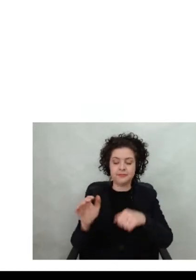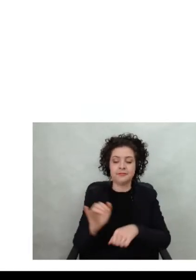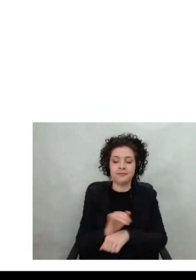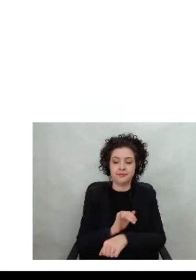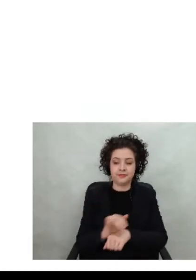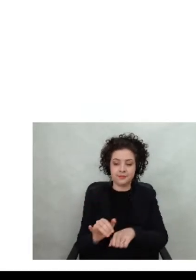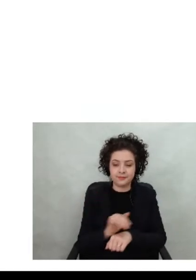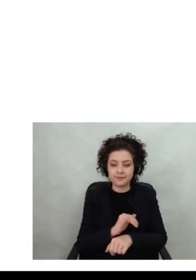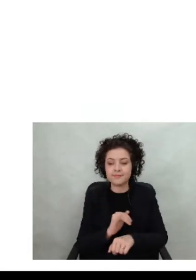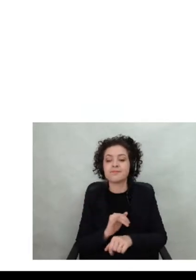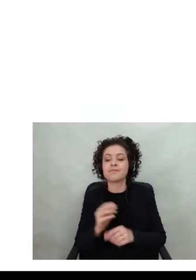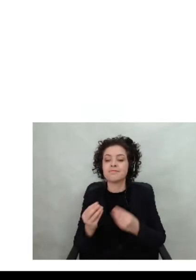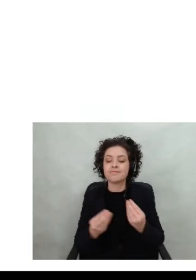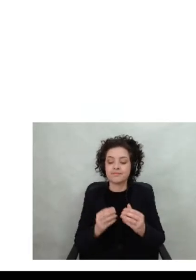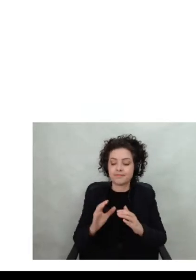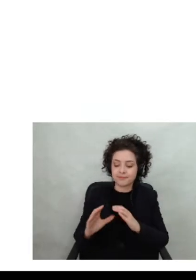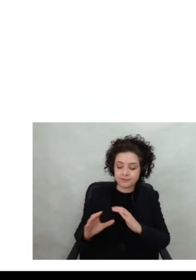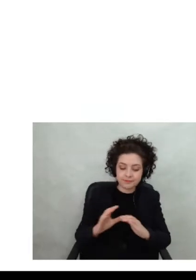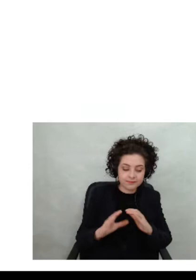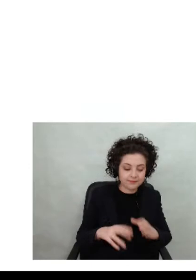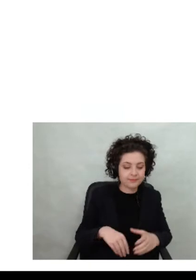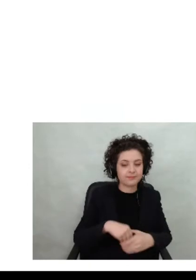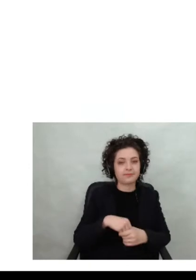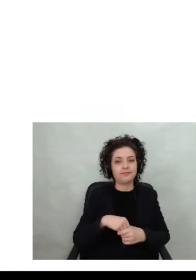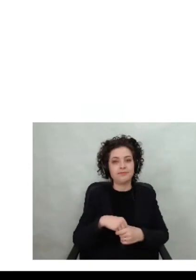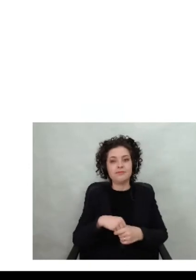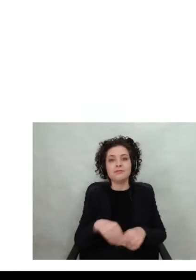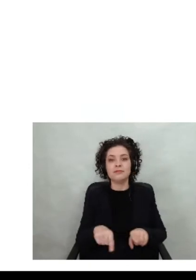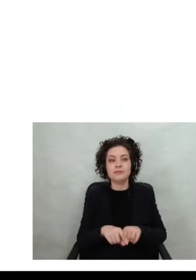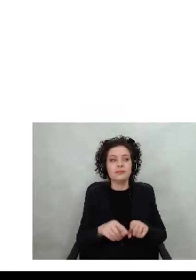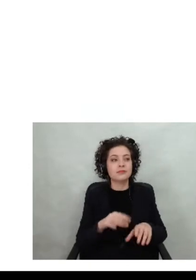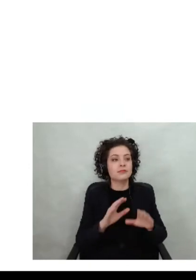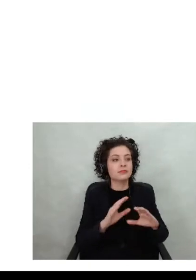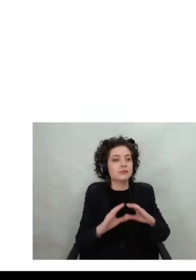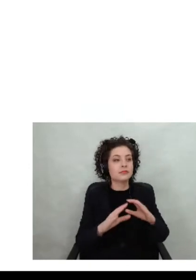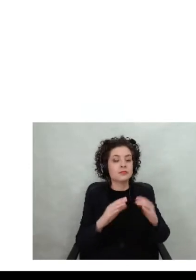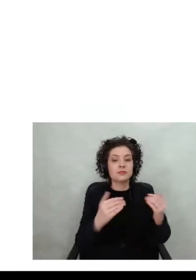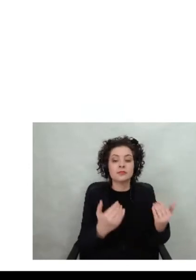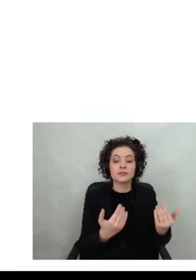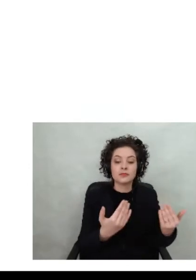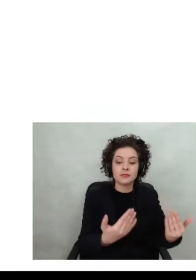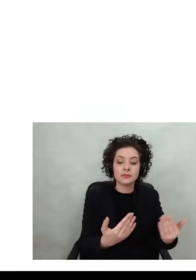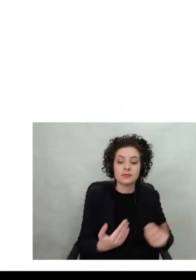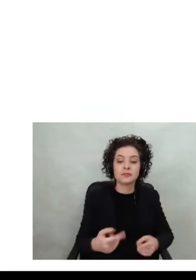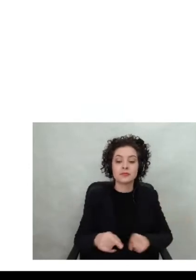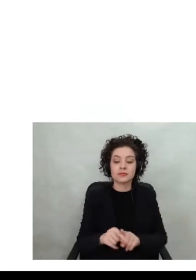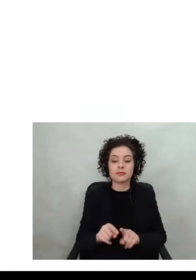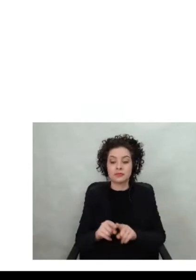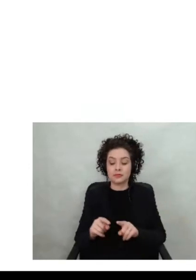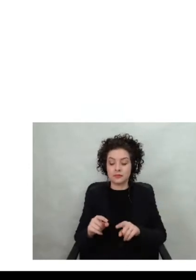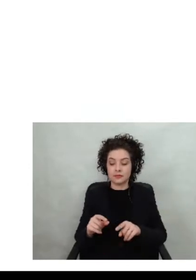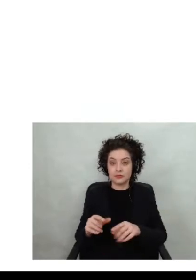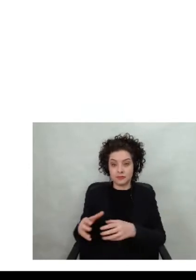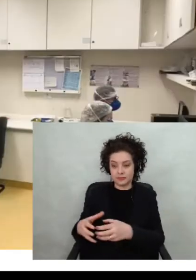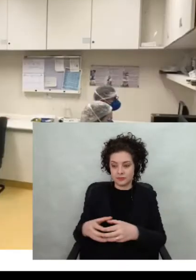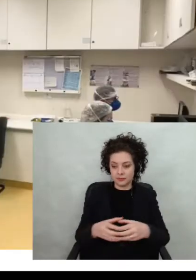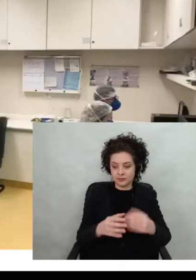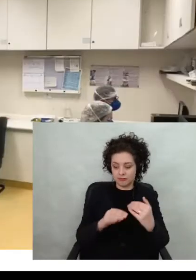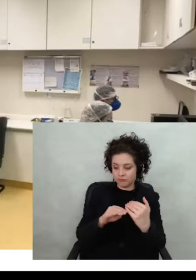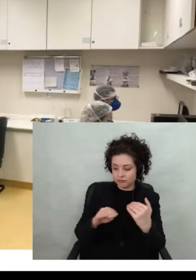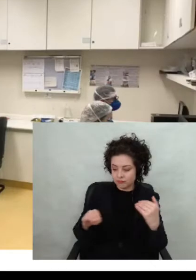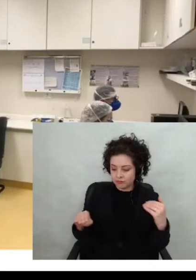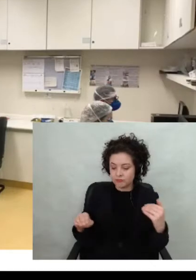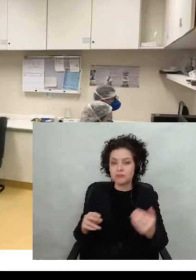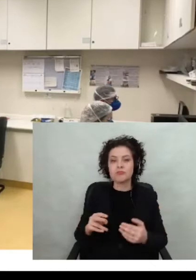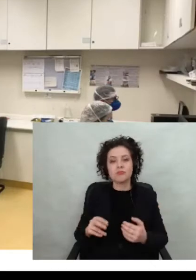de comunicação interna, comunicação externa e também, muito importante, manter a equipe coesa, com apoio contínuo para